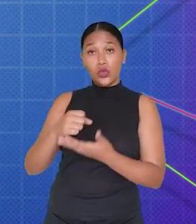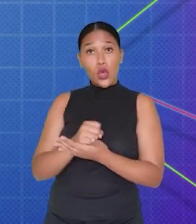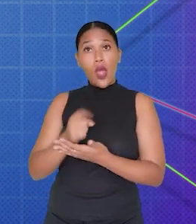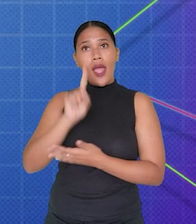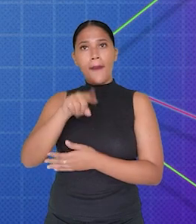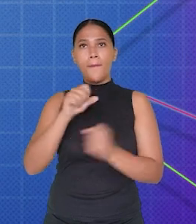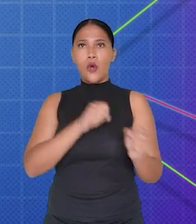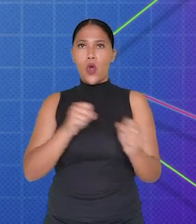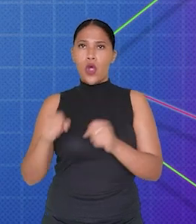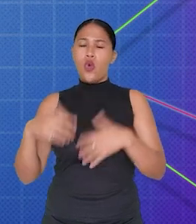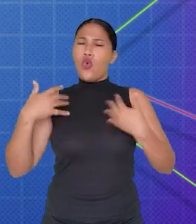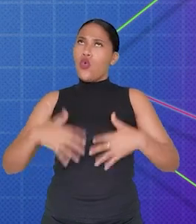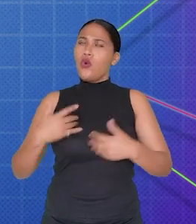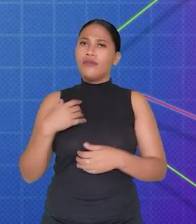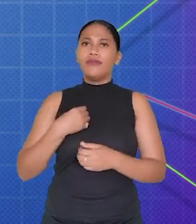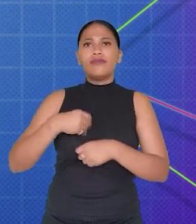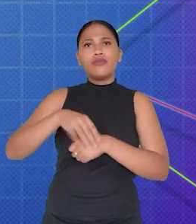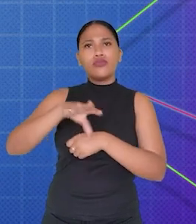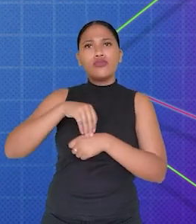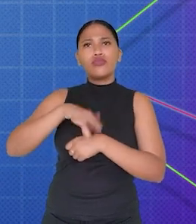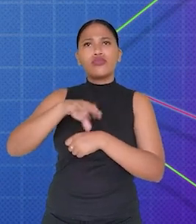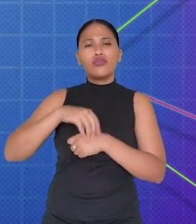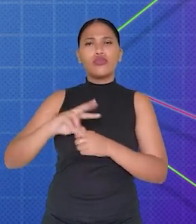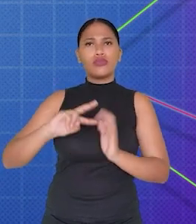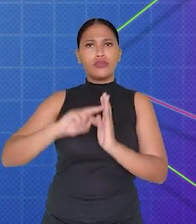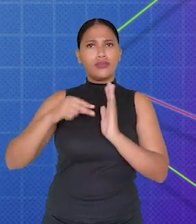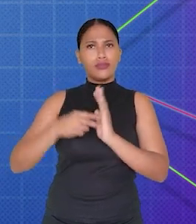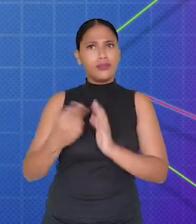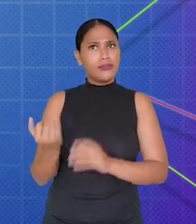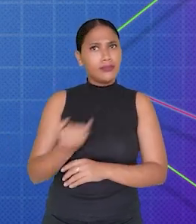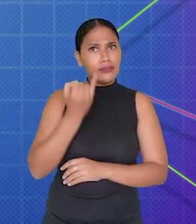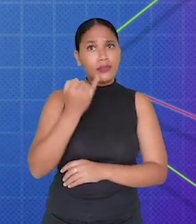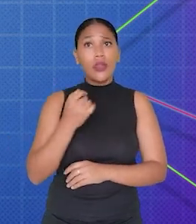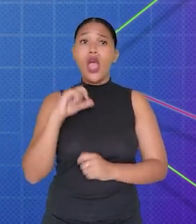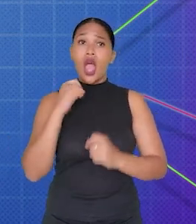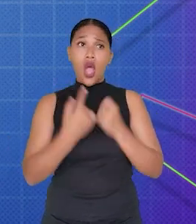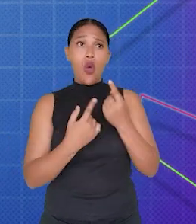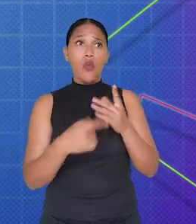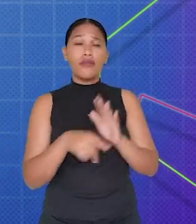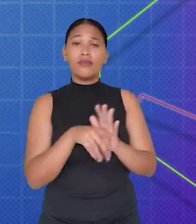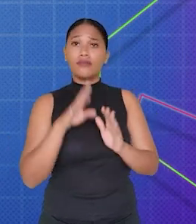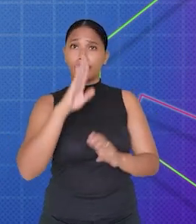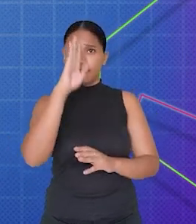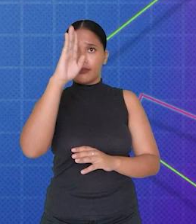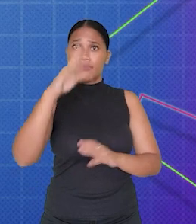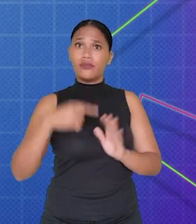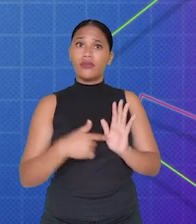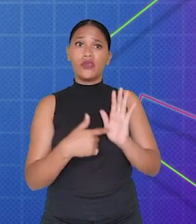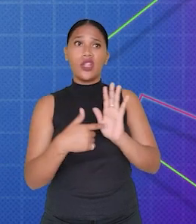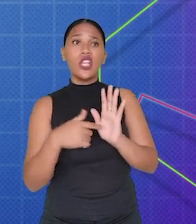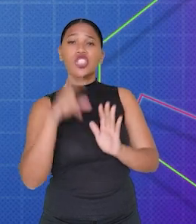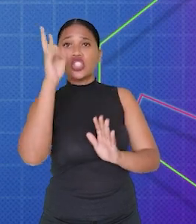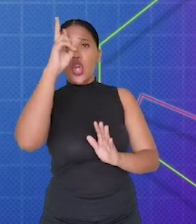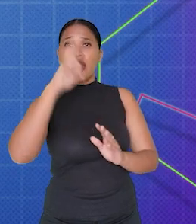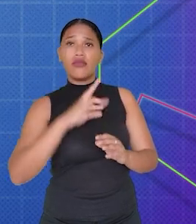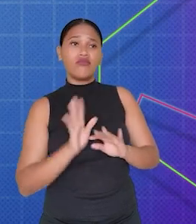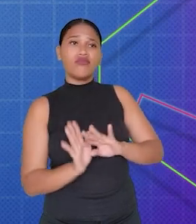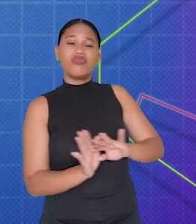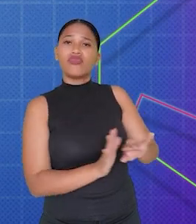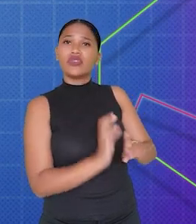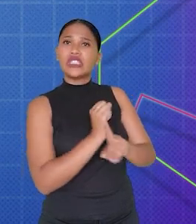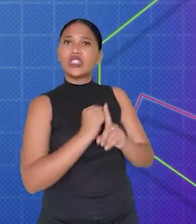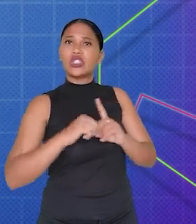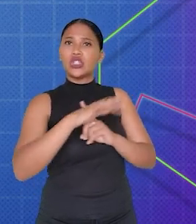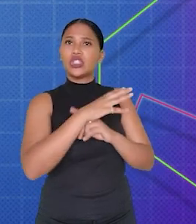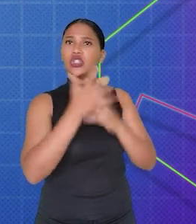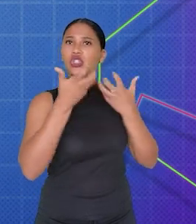forma poderosa de contar histórias e transmitir mensagens significativas. Alguns jogos se destacam ao retratar histórias invisibilizadas, que são aquelas